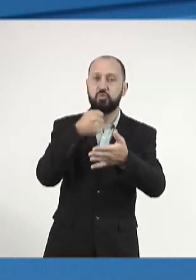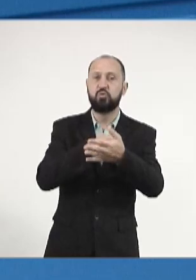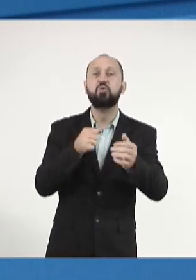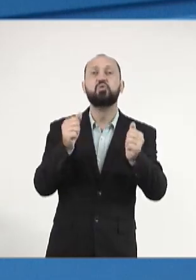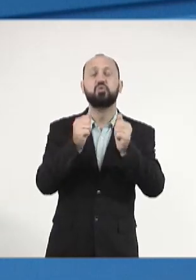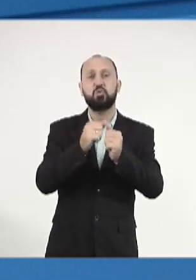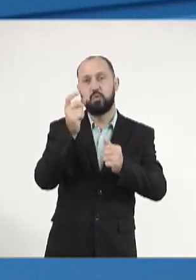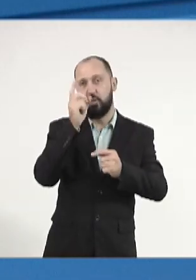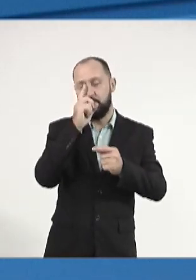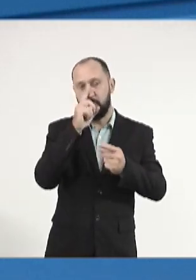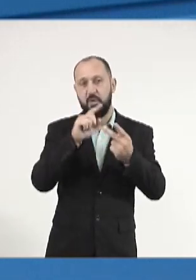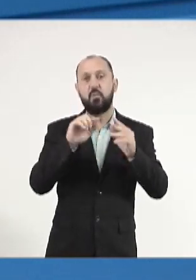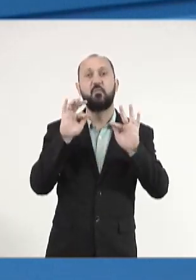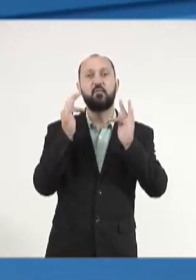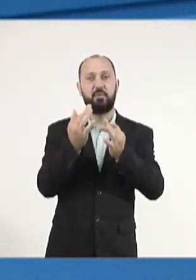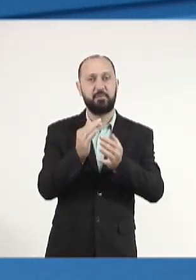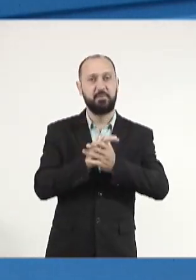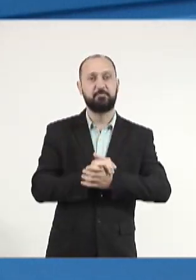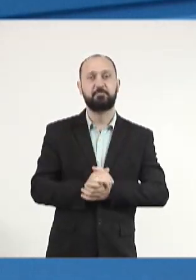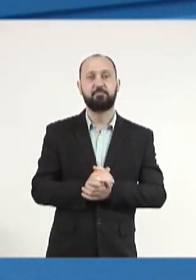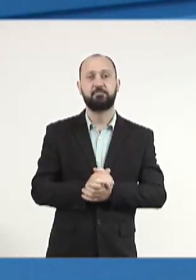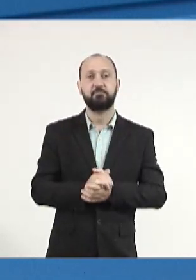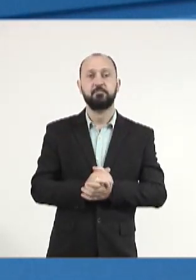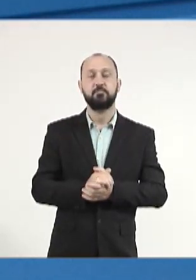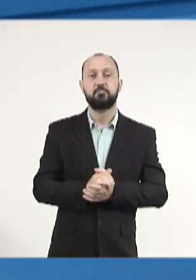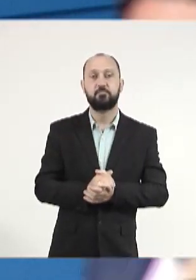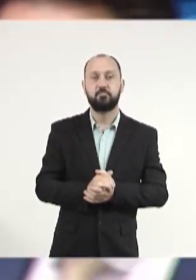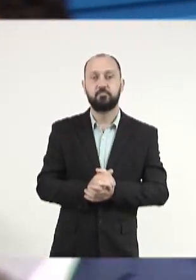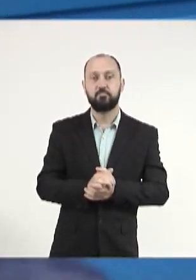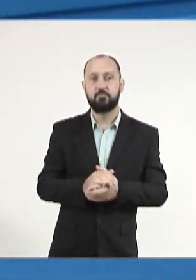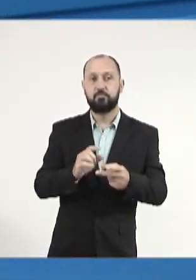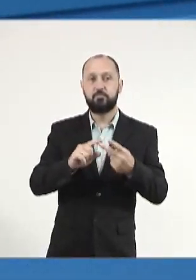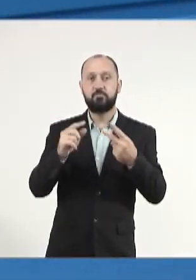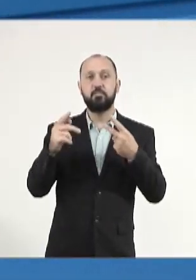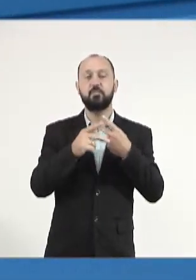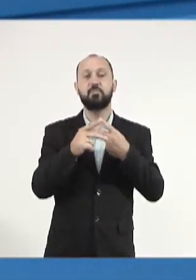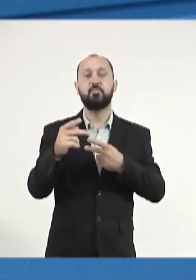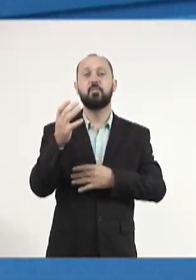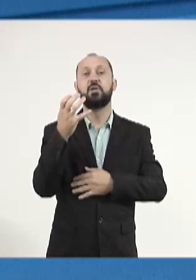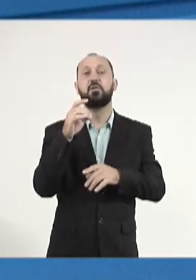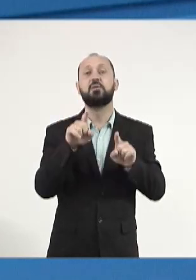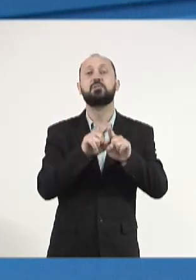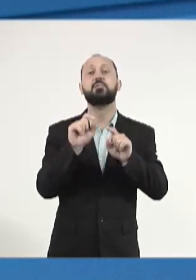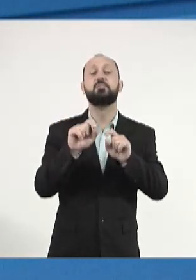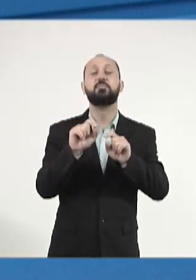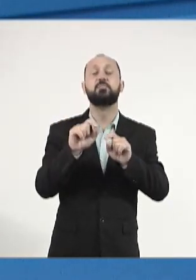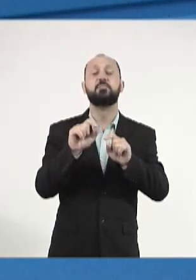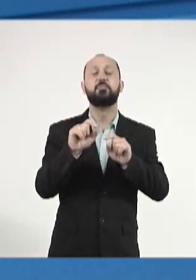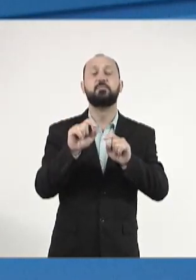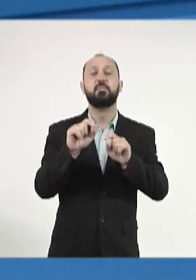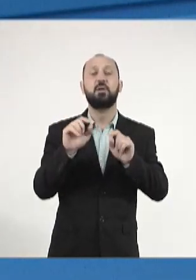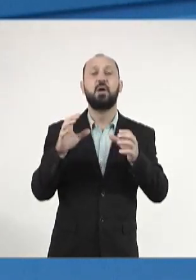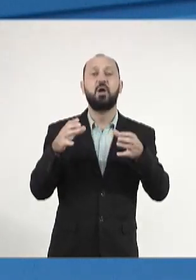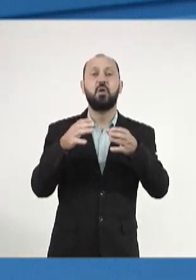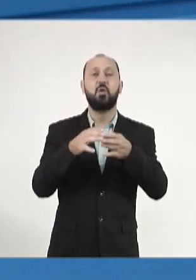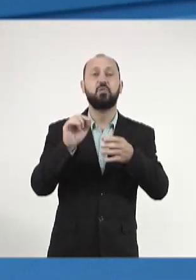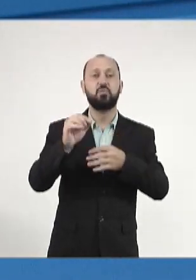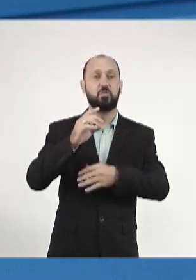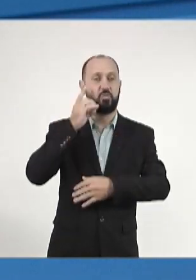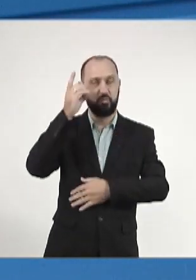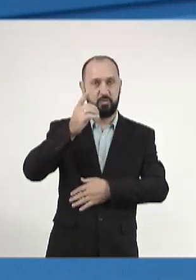junto com as mães, com as famílias. E, presidente, eu queria aqui também fazer coro à fala